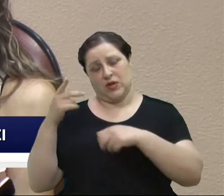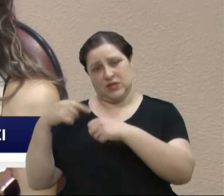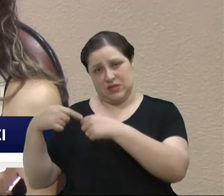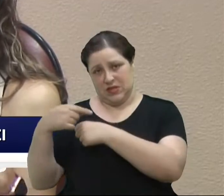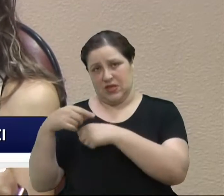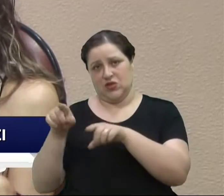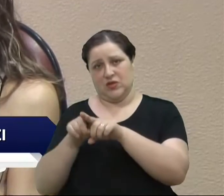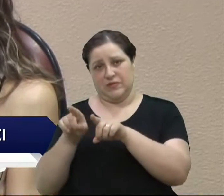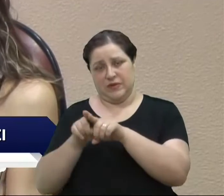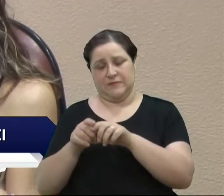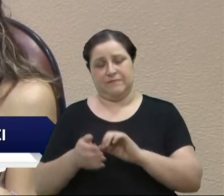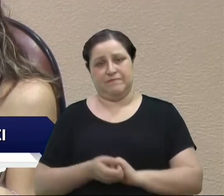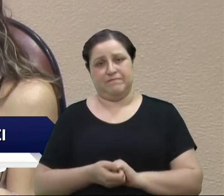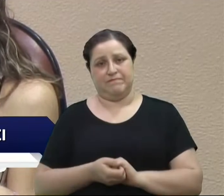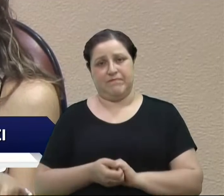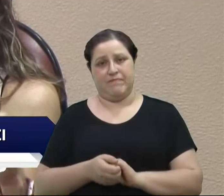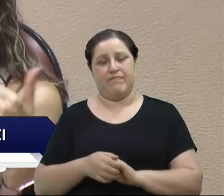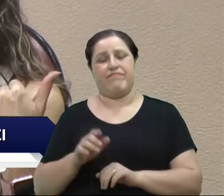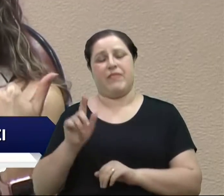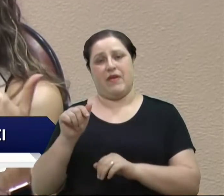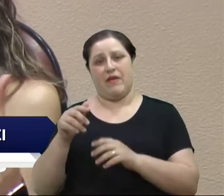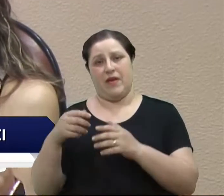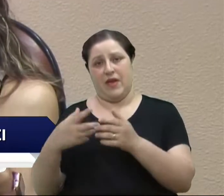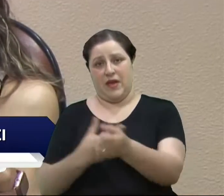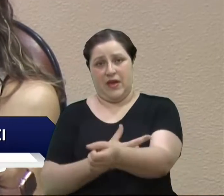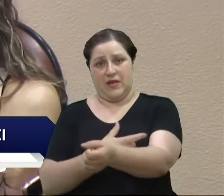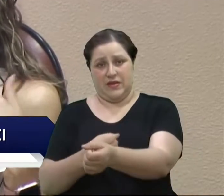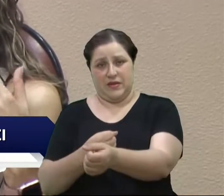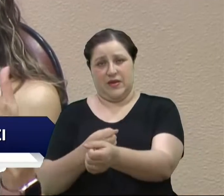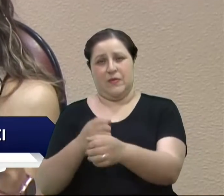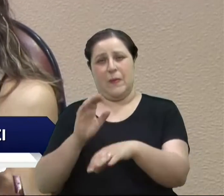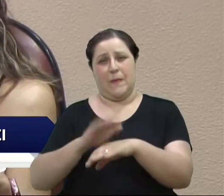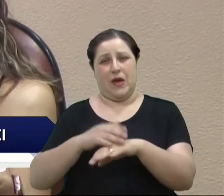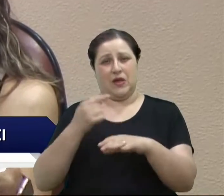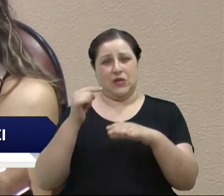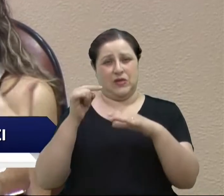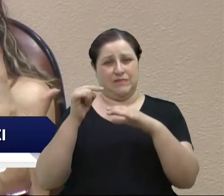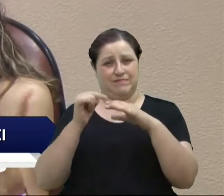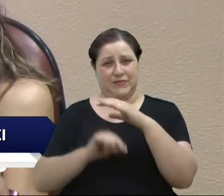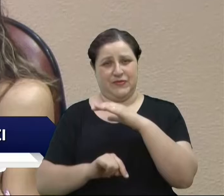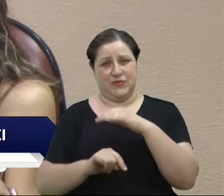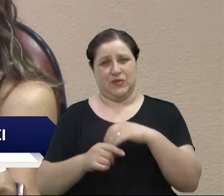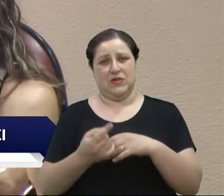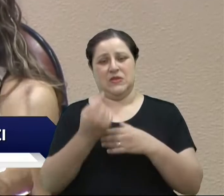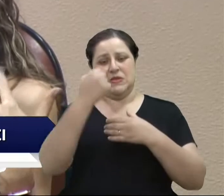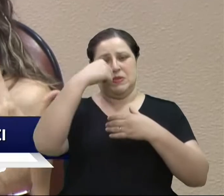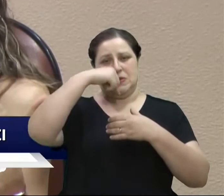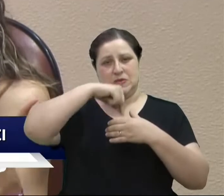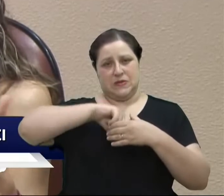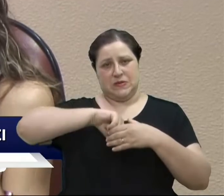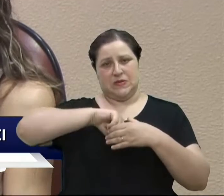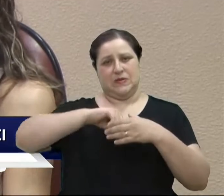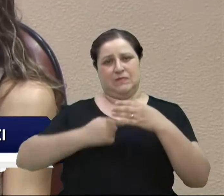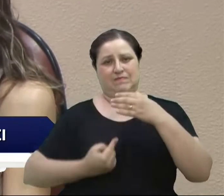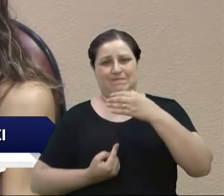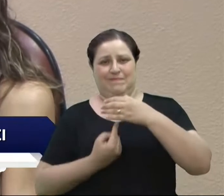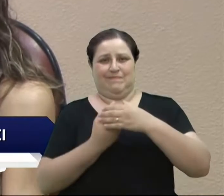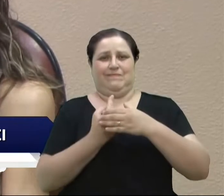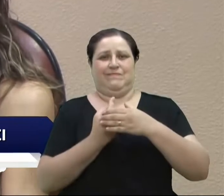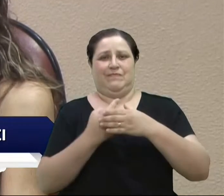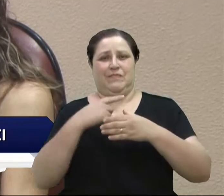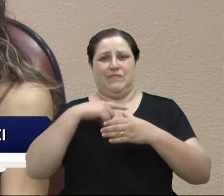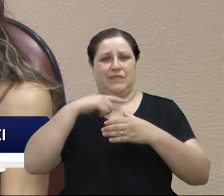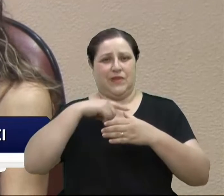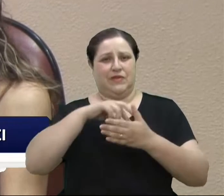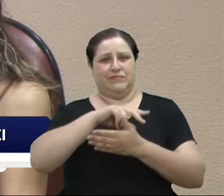Exames de maior complexidade, como, por exemplo, colonoscopia, endoscopia, cintilografia, ressonância,